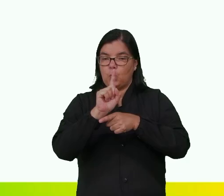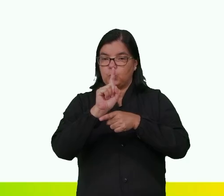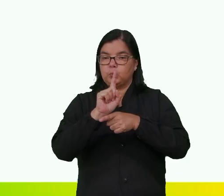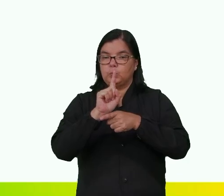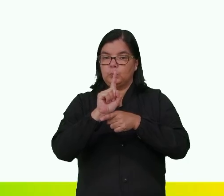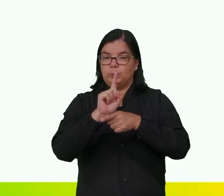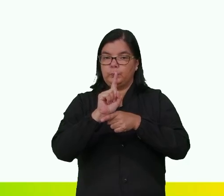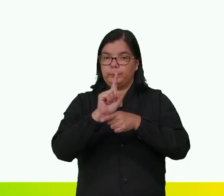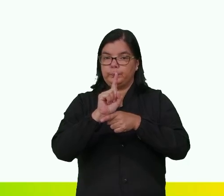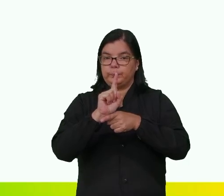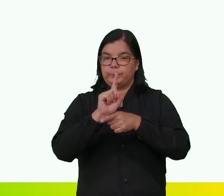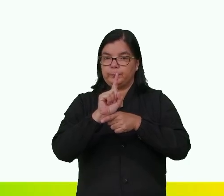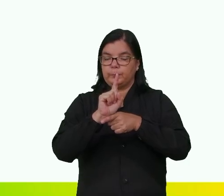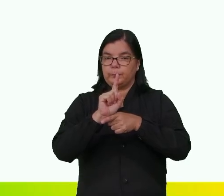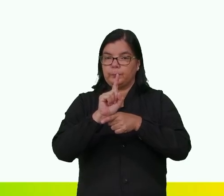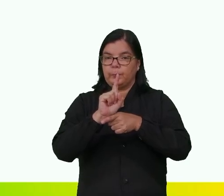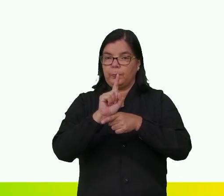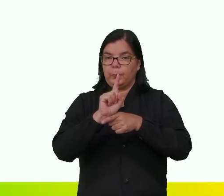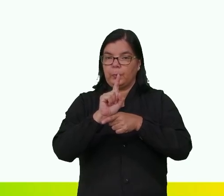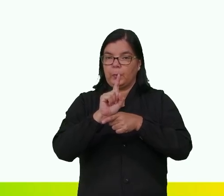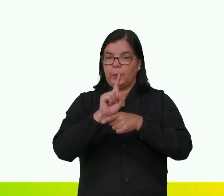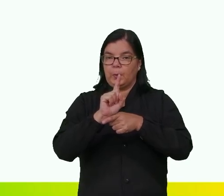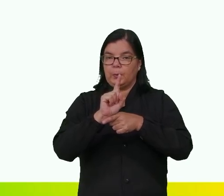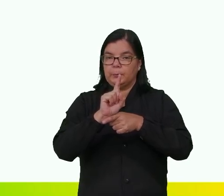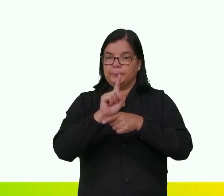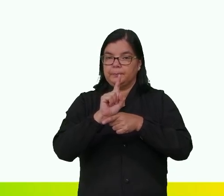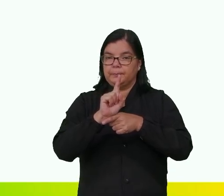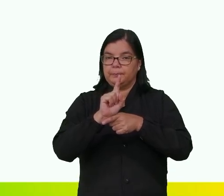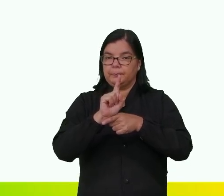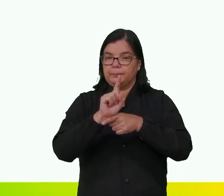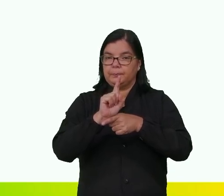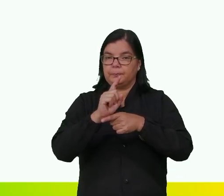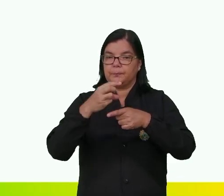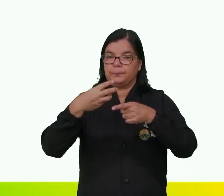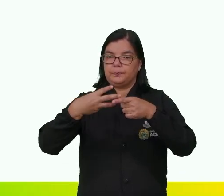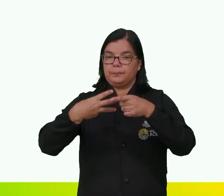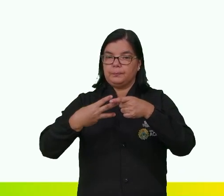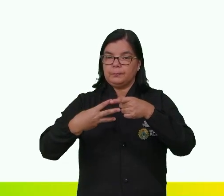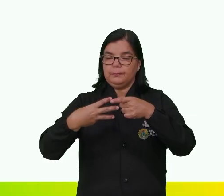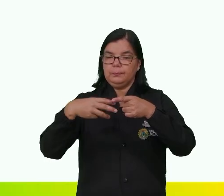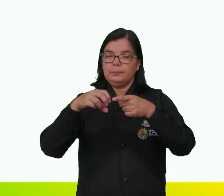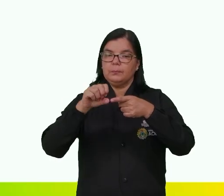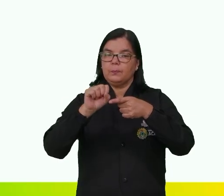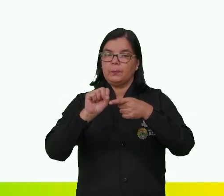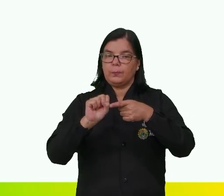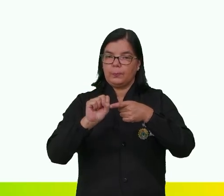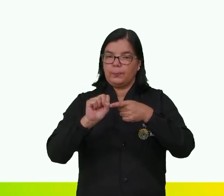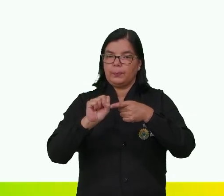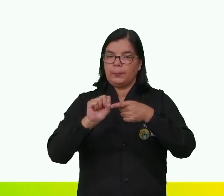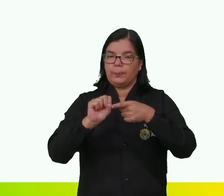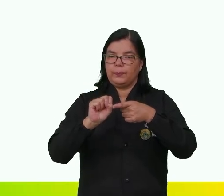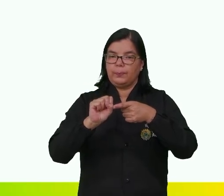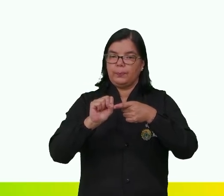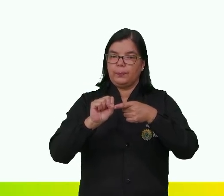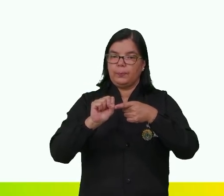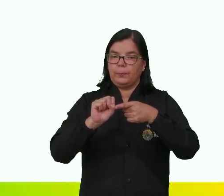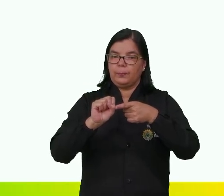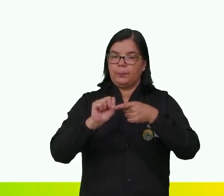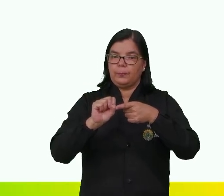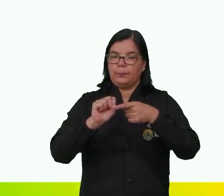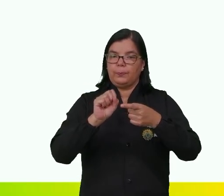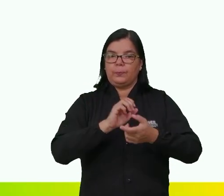forma mais natural, vamos dizer assim. Não sei se existe uma forma mais natural. 1 sobre 3 elevado à quinta